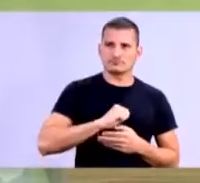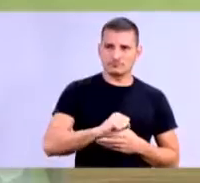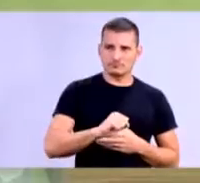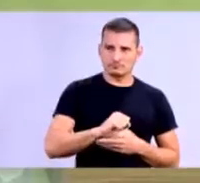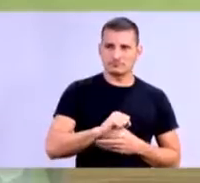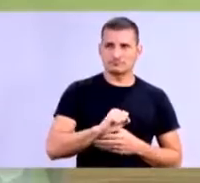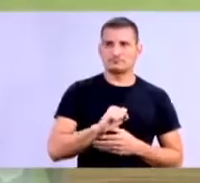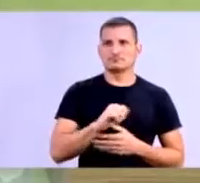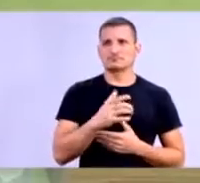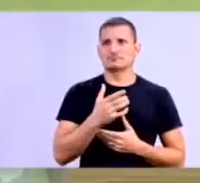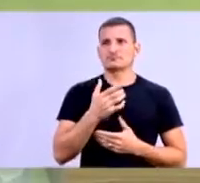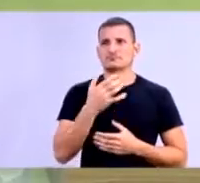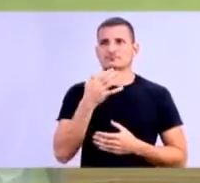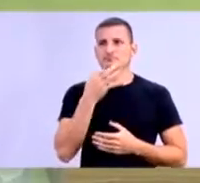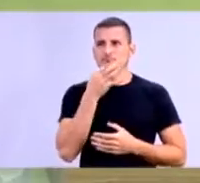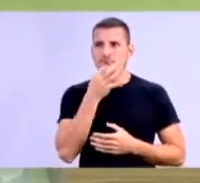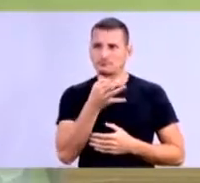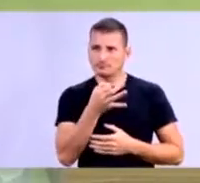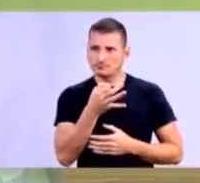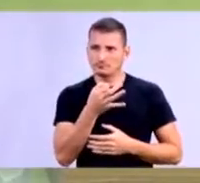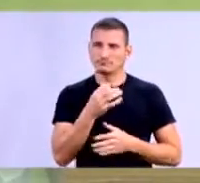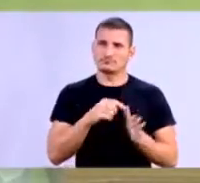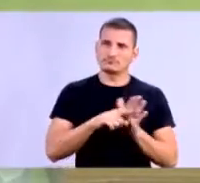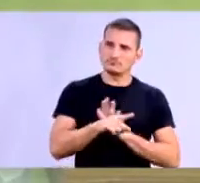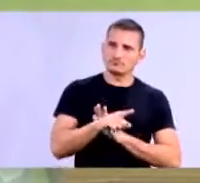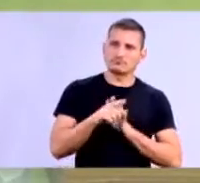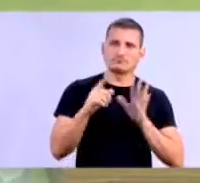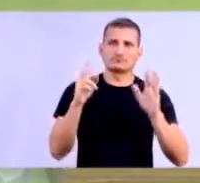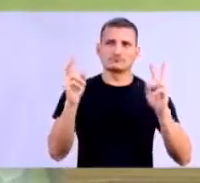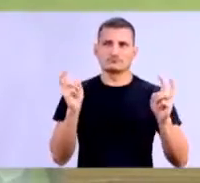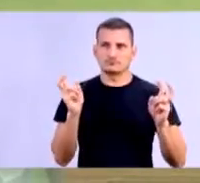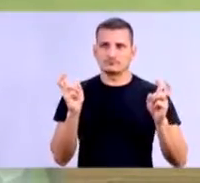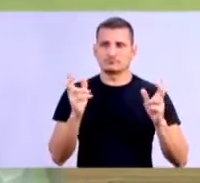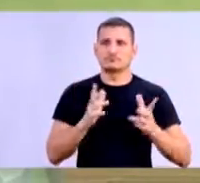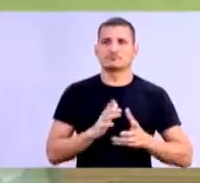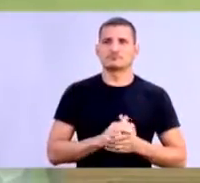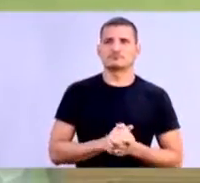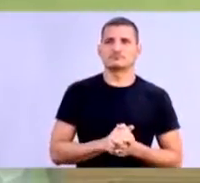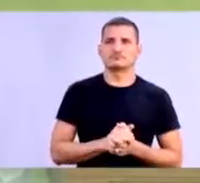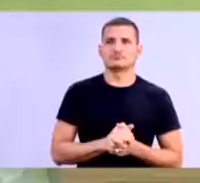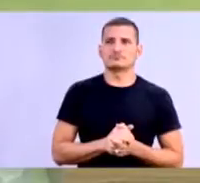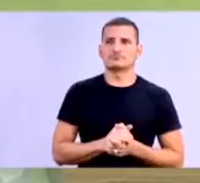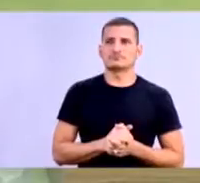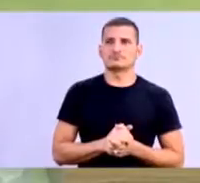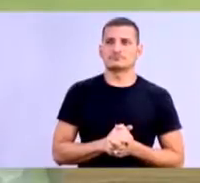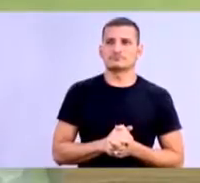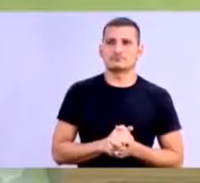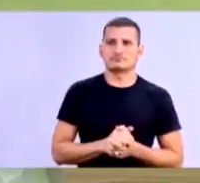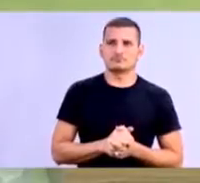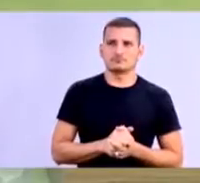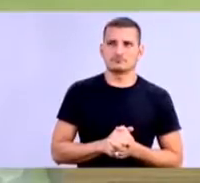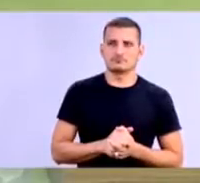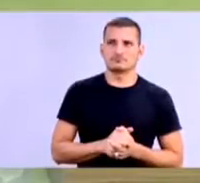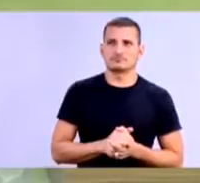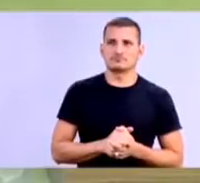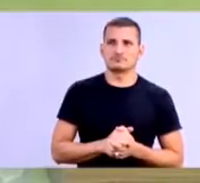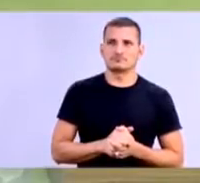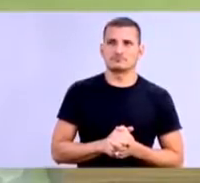um ponto de vista, questionando um tema, apresentando... só me perdi aqui, só um